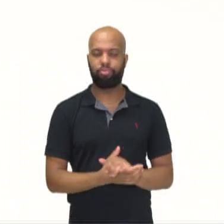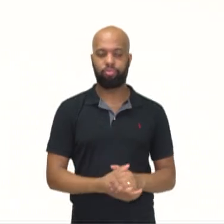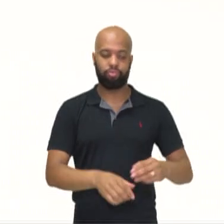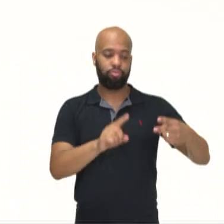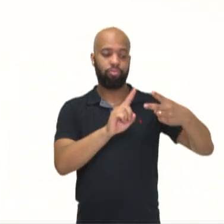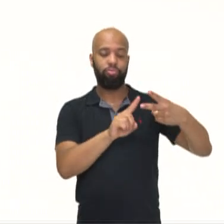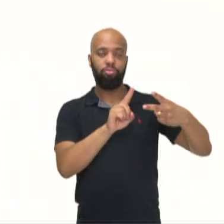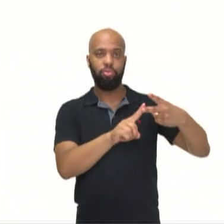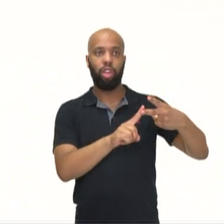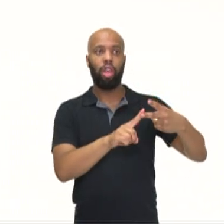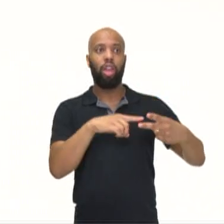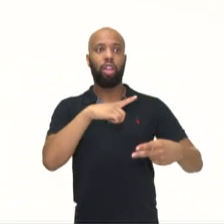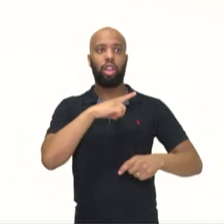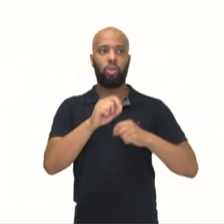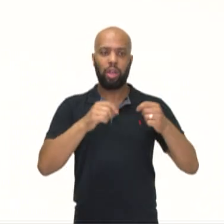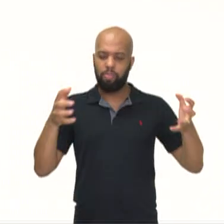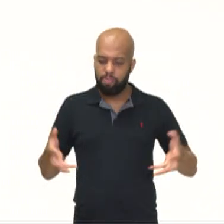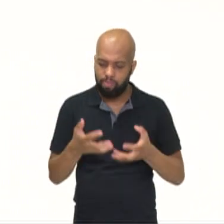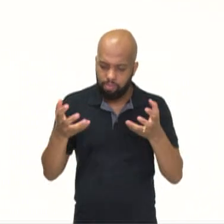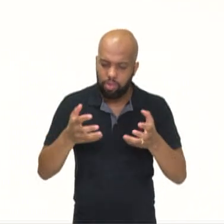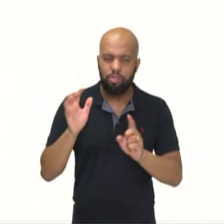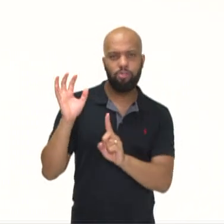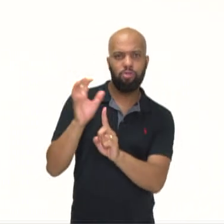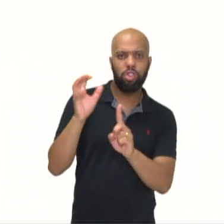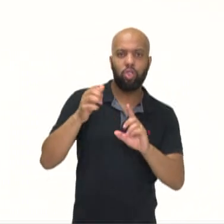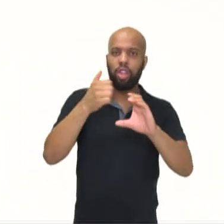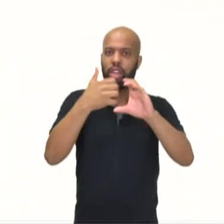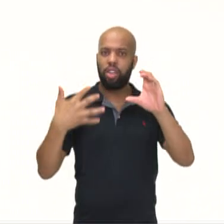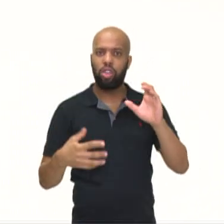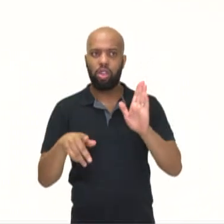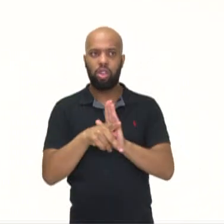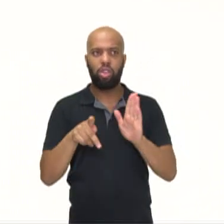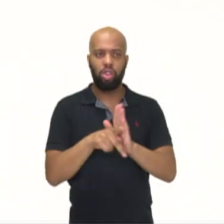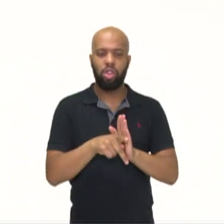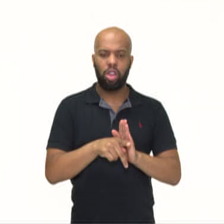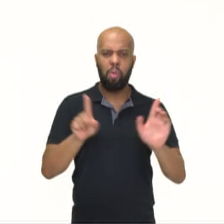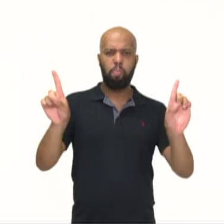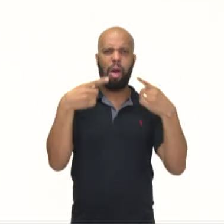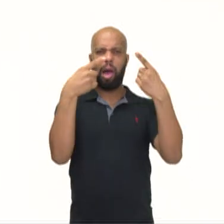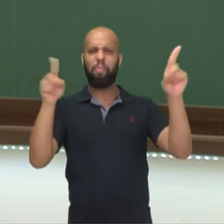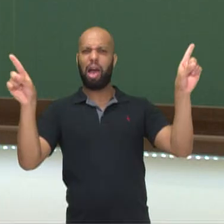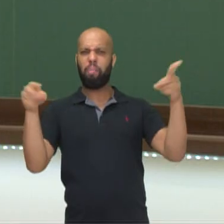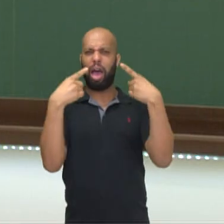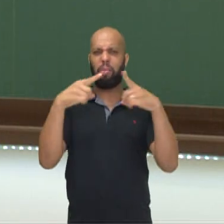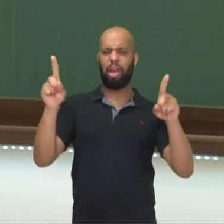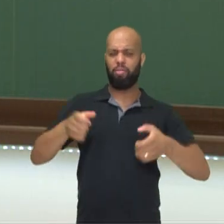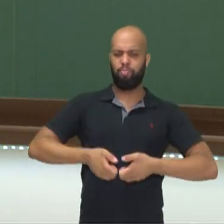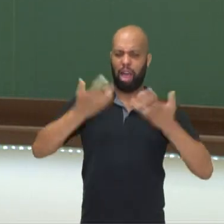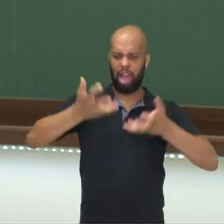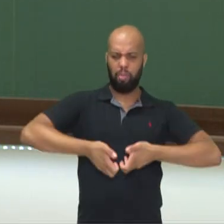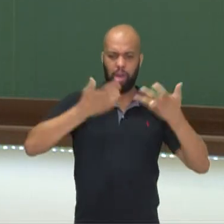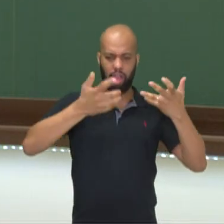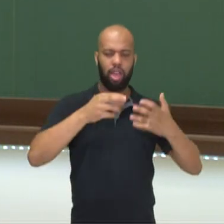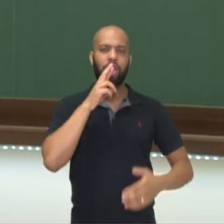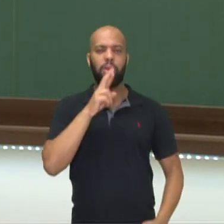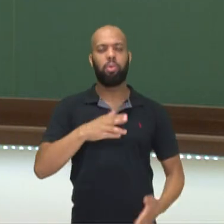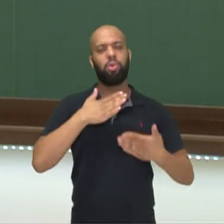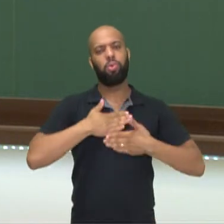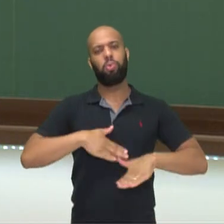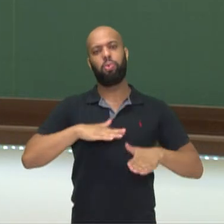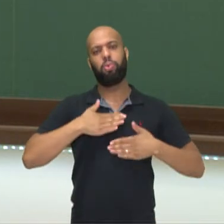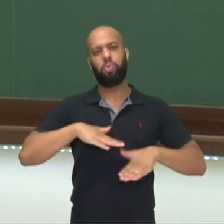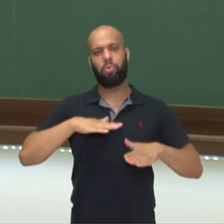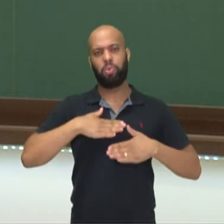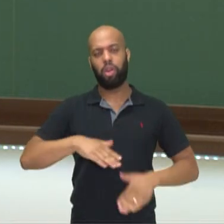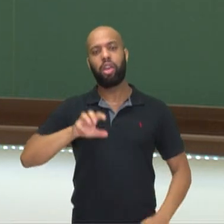Segunda questão: quais são as motivações e características da música expressionista? Gente, respondam com calma. Esse tipo